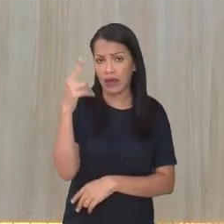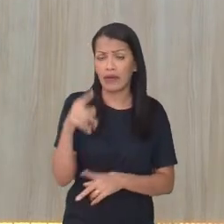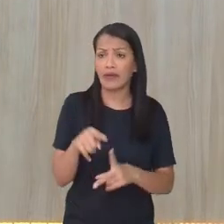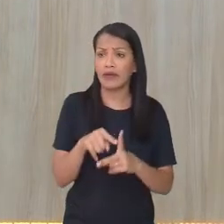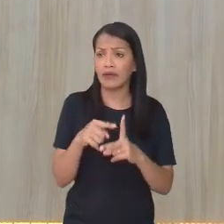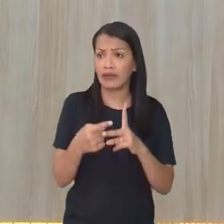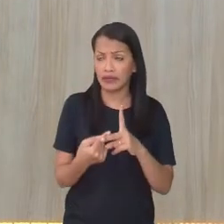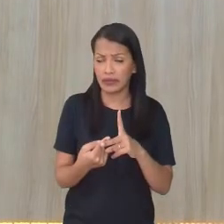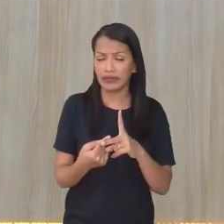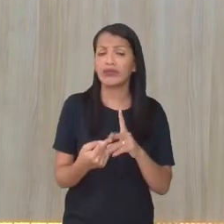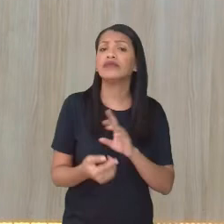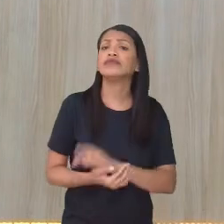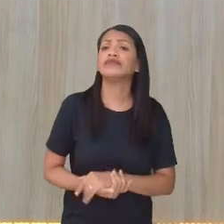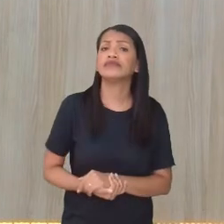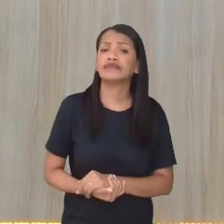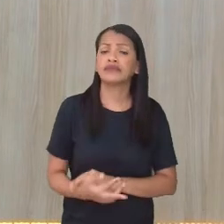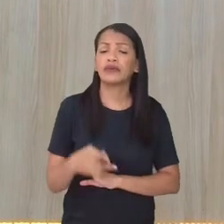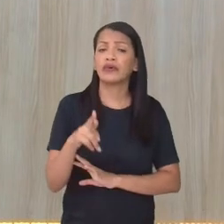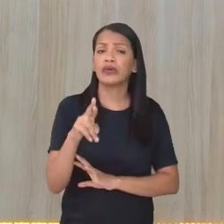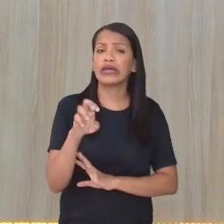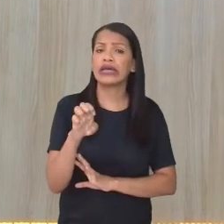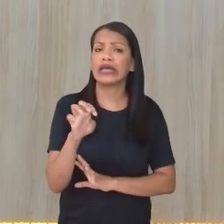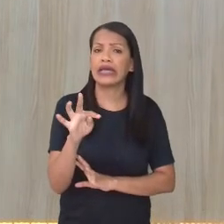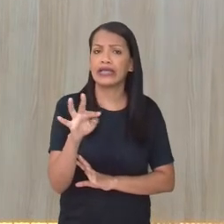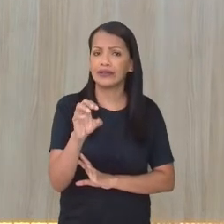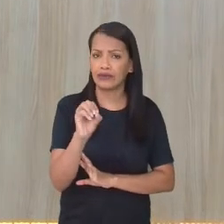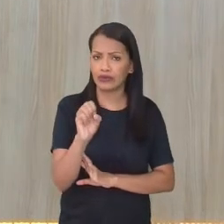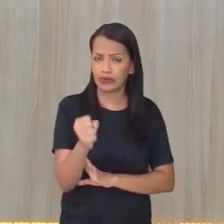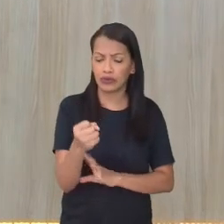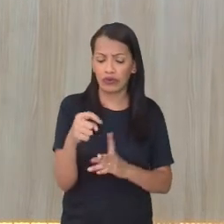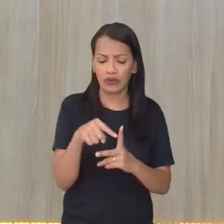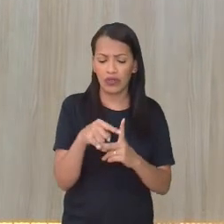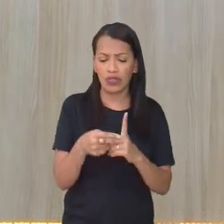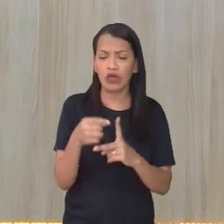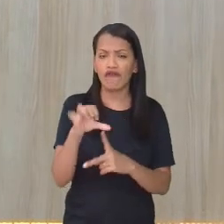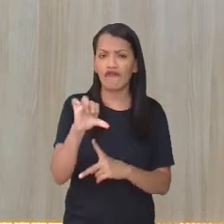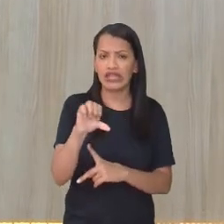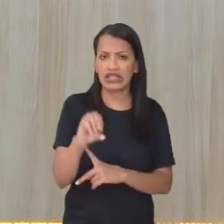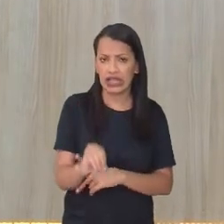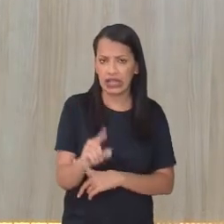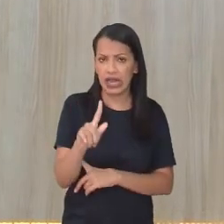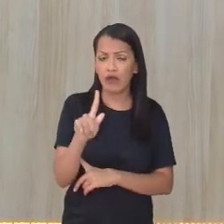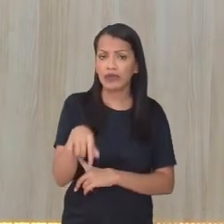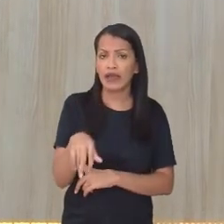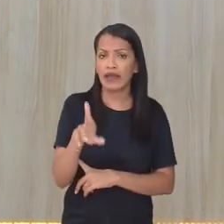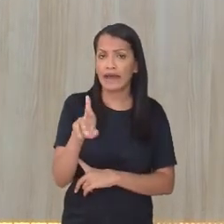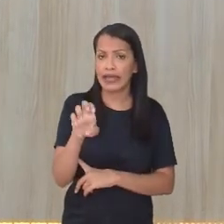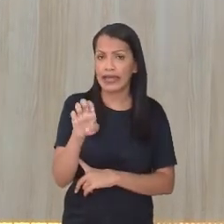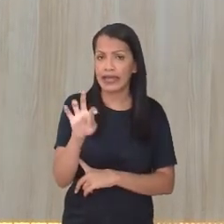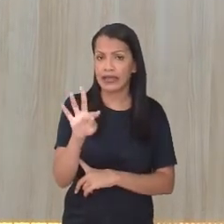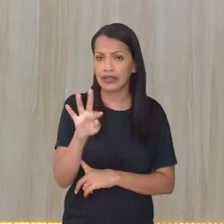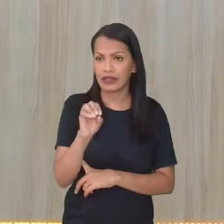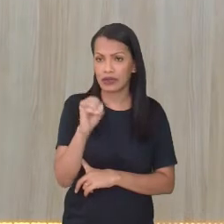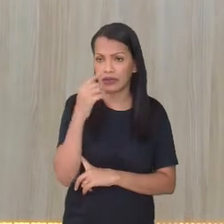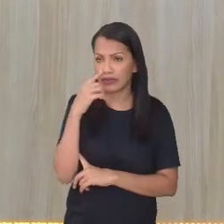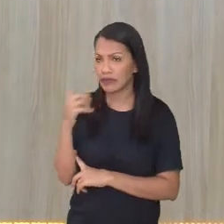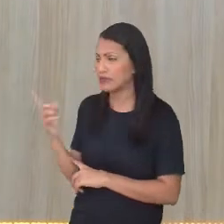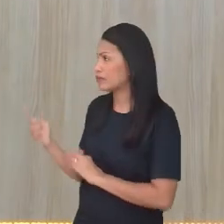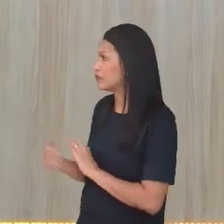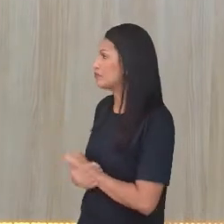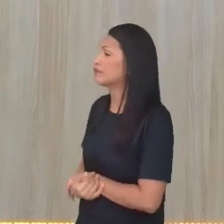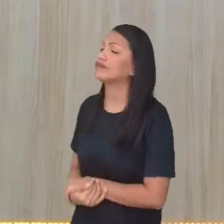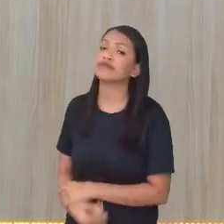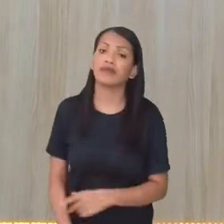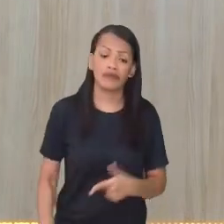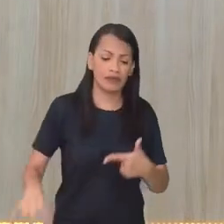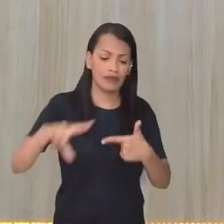retângulos, são ângulos retos, 90 graus. Aqui é a mesma coisa, 1, 2, 3,